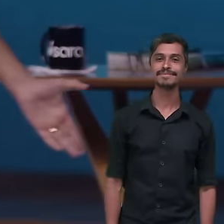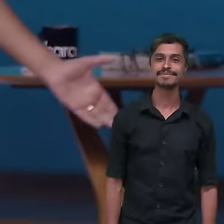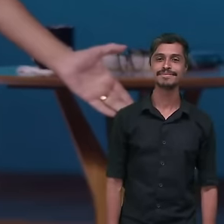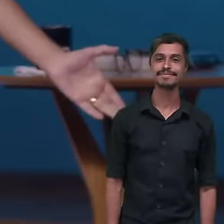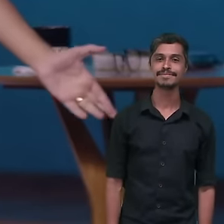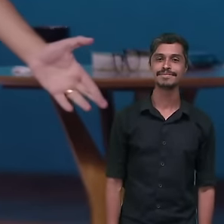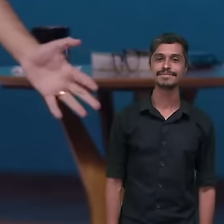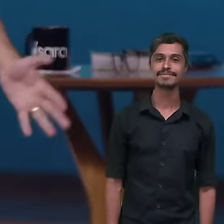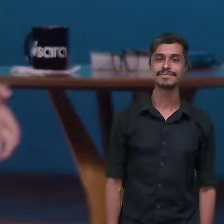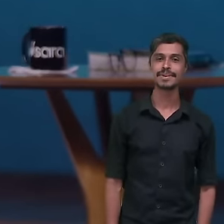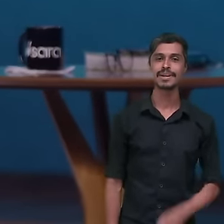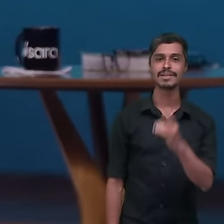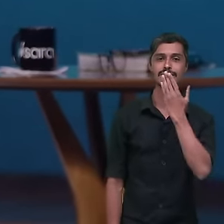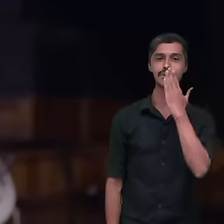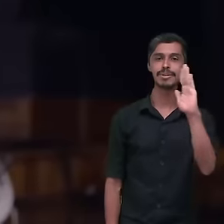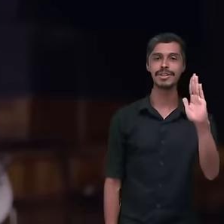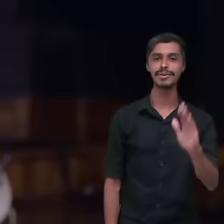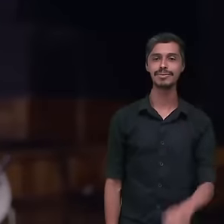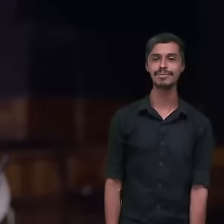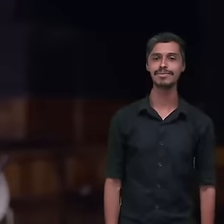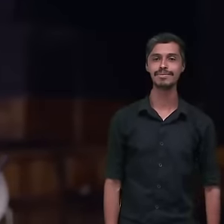Você tem uma profecia.